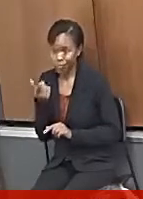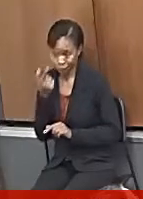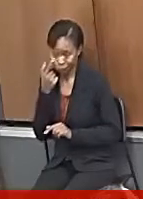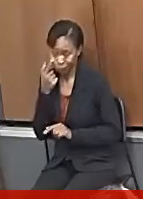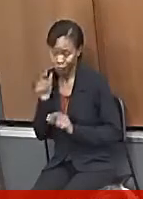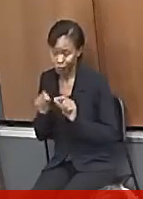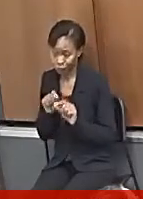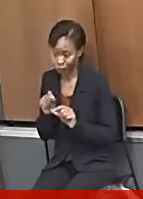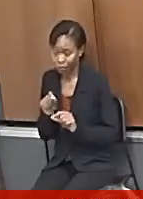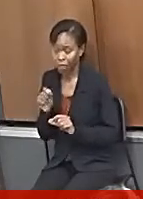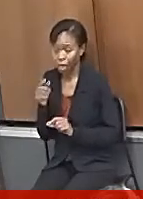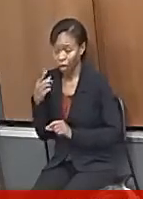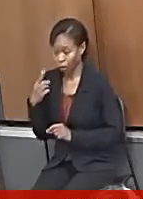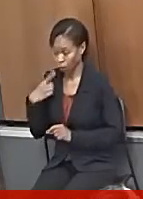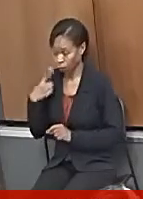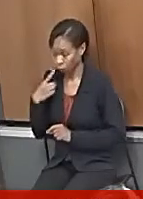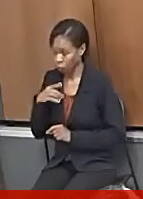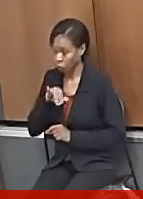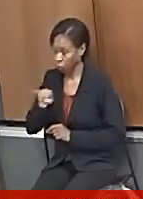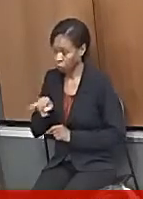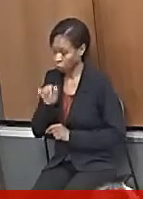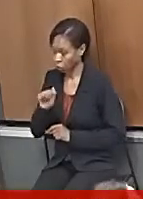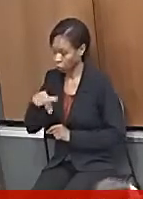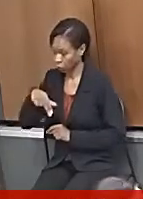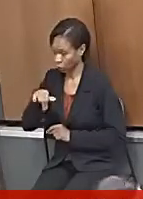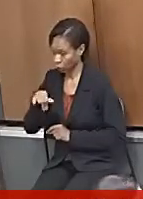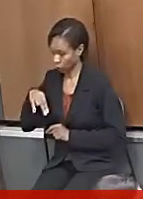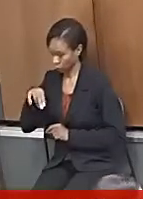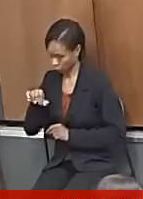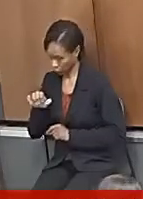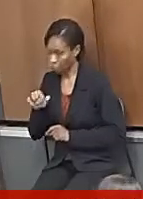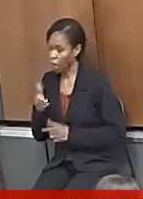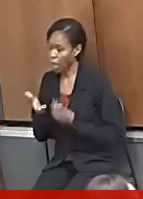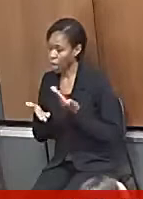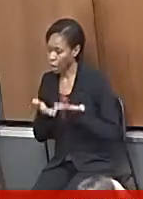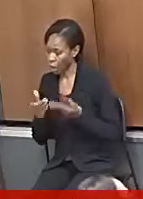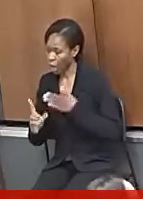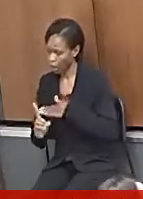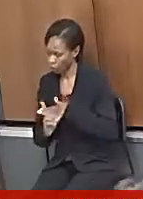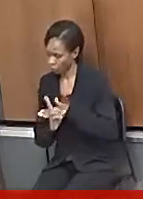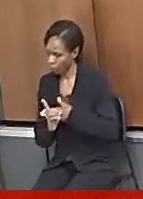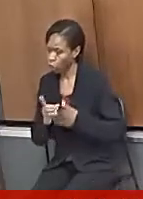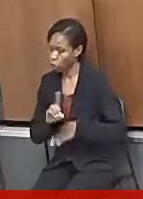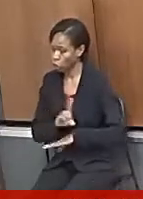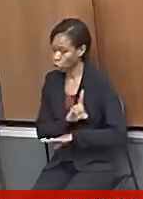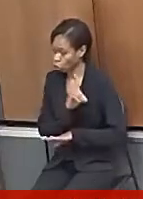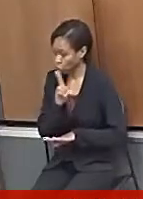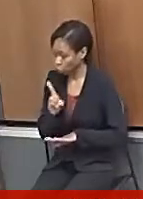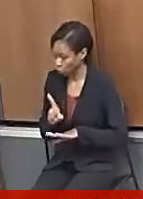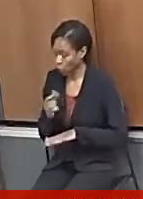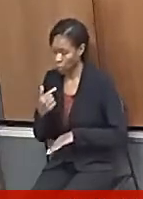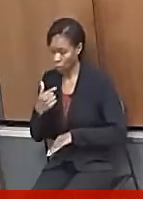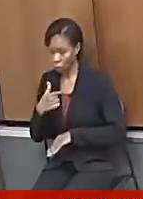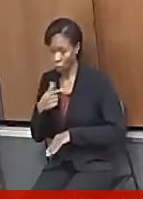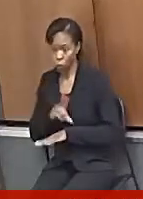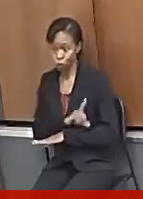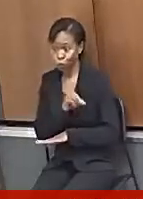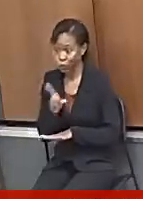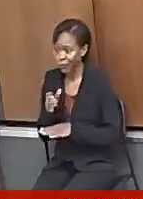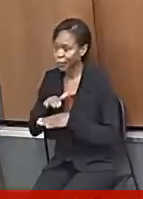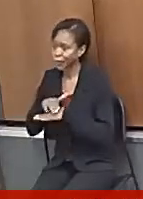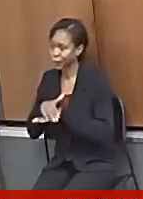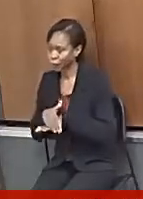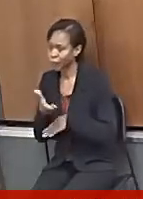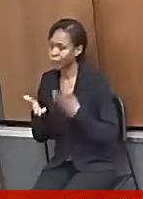atende de dia pessoalmente eu dia e noite a serviços de vocês o deputado joão